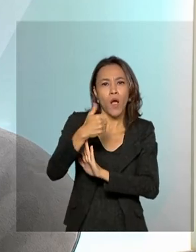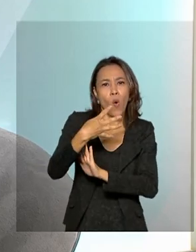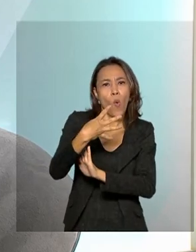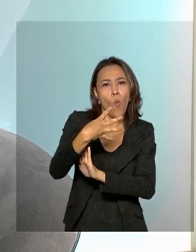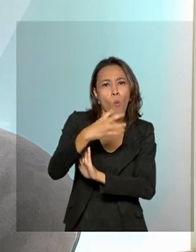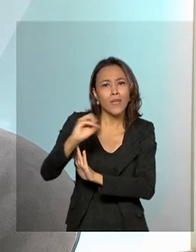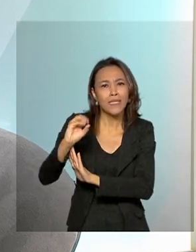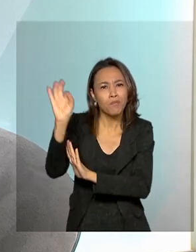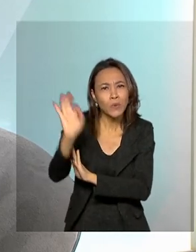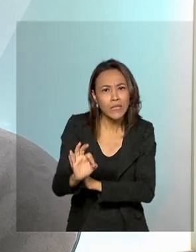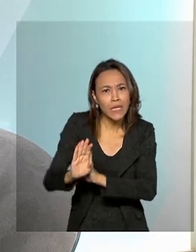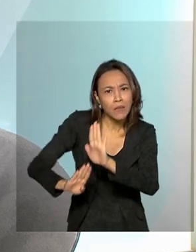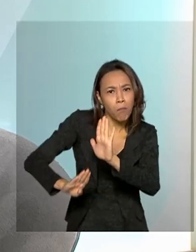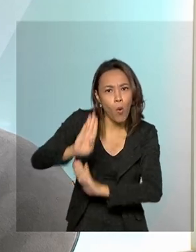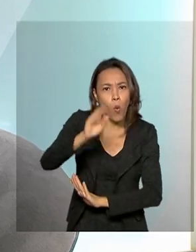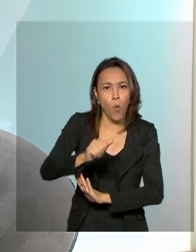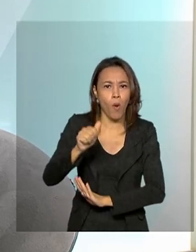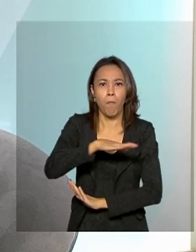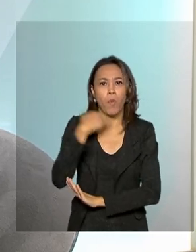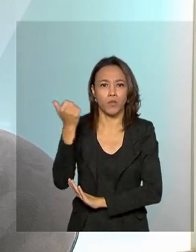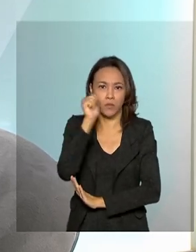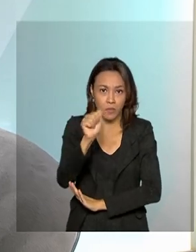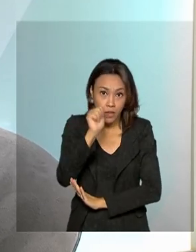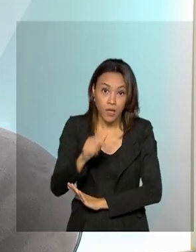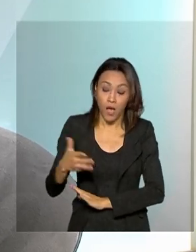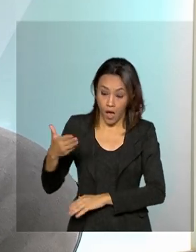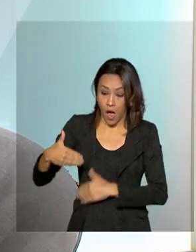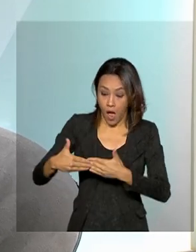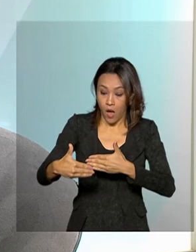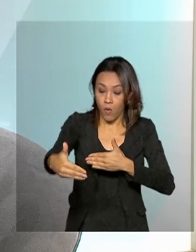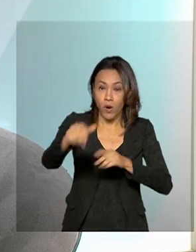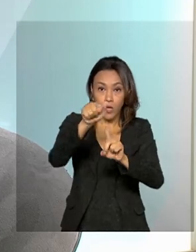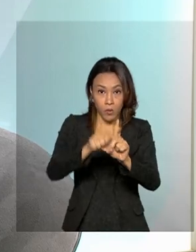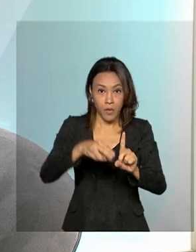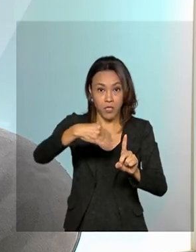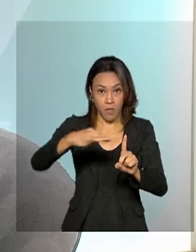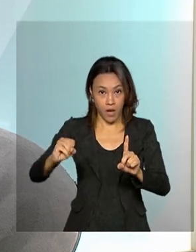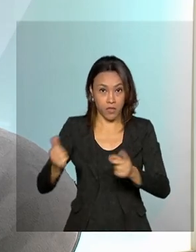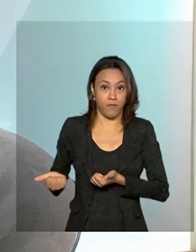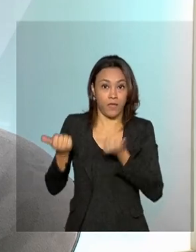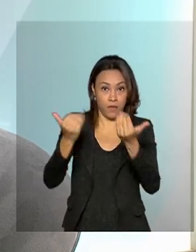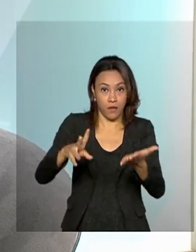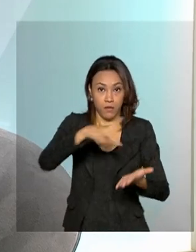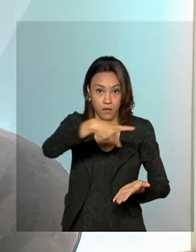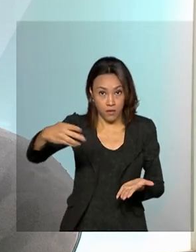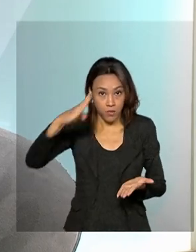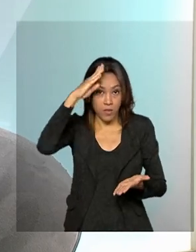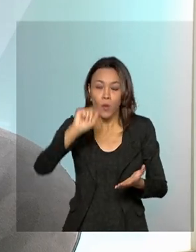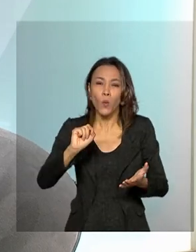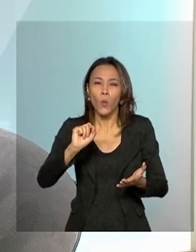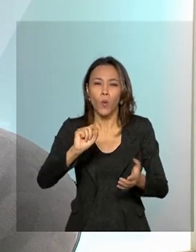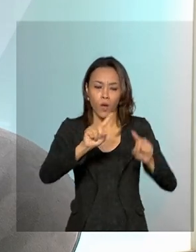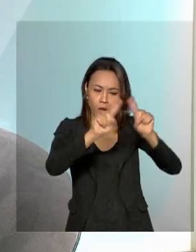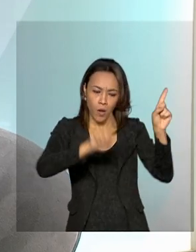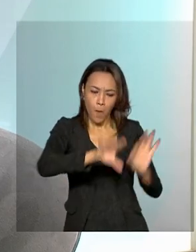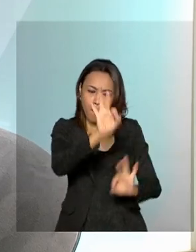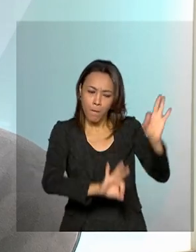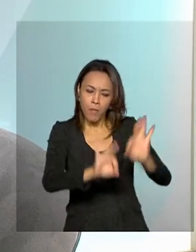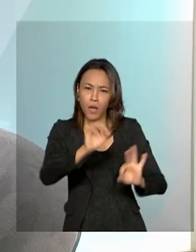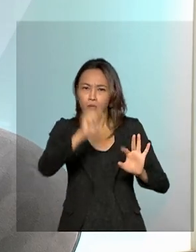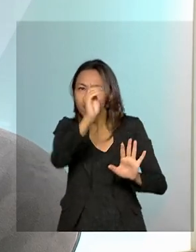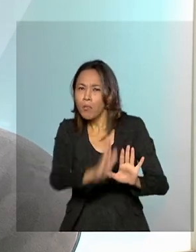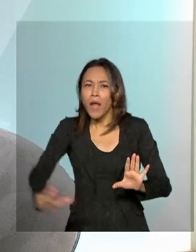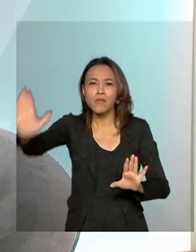número de feminicídio. O governo Bolsonaro vai entregar agora em março para o Brasil o Plano Nacional de Enfrentamento ao